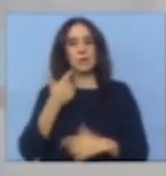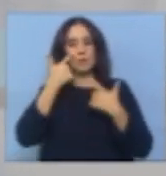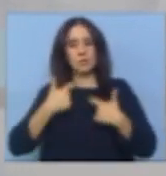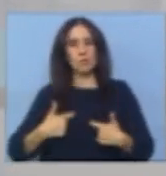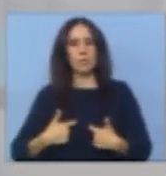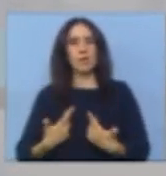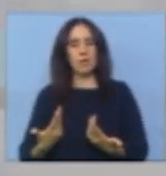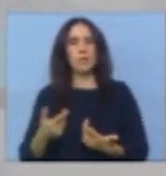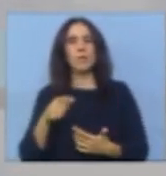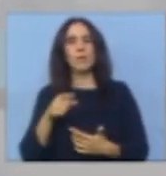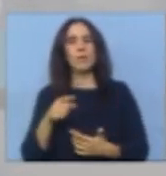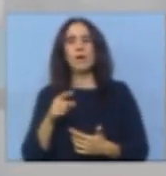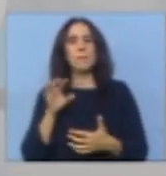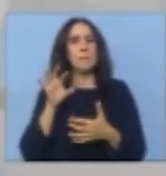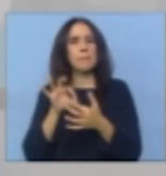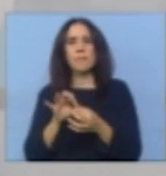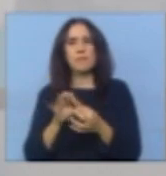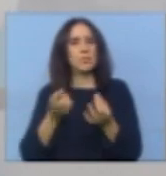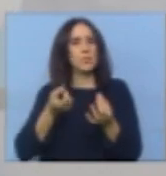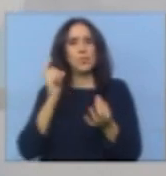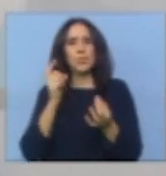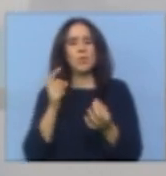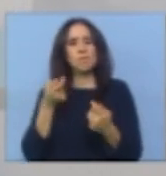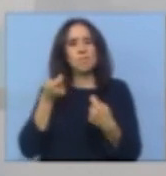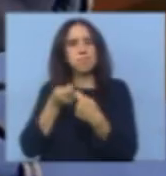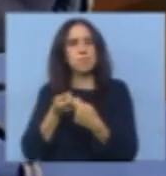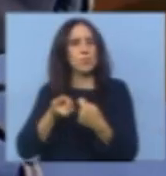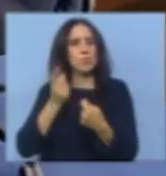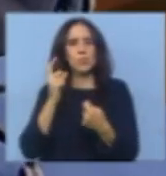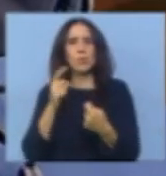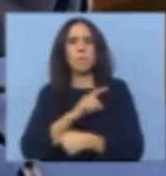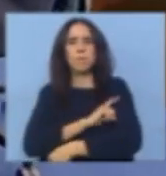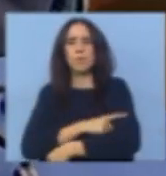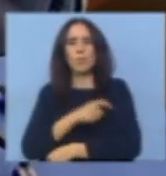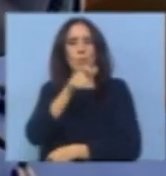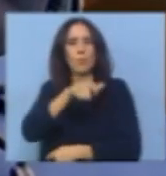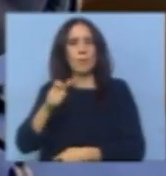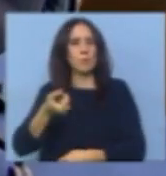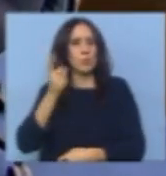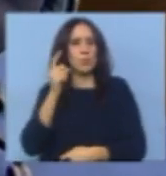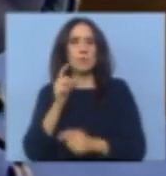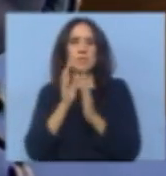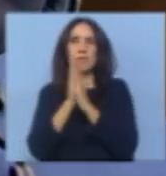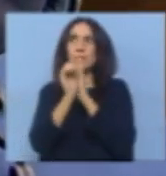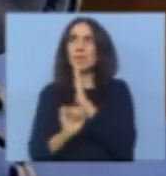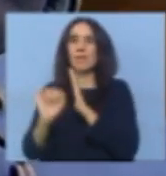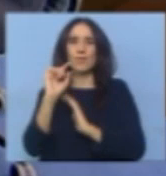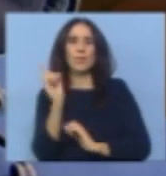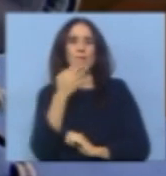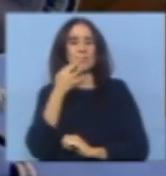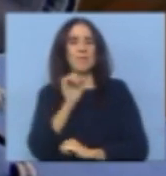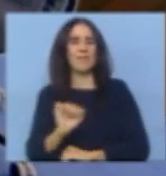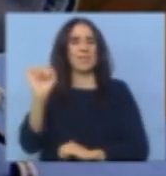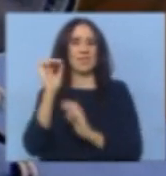humano não pertence, não é objeto de nenhum poder humano, mas pertence a Deus. Todos somos de